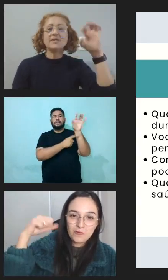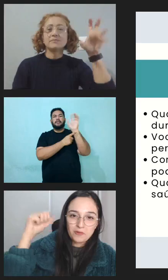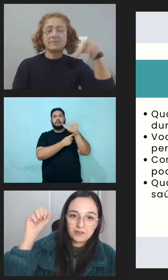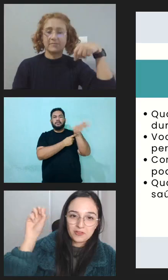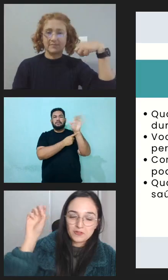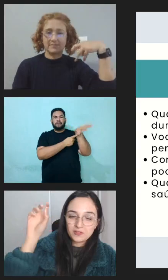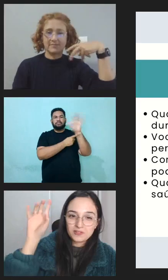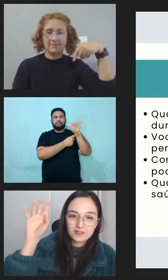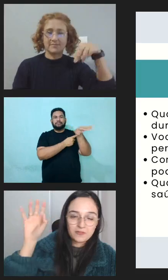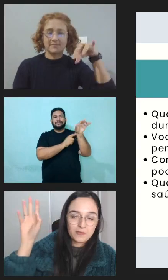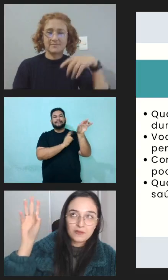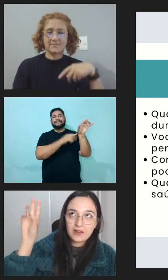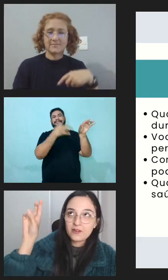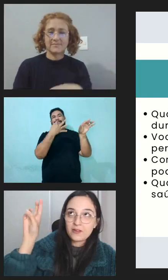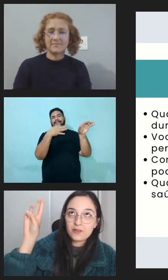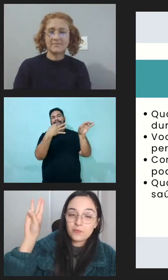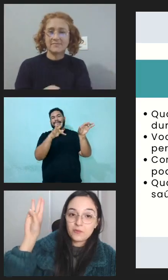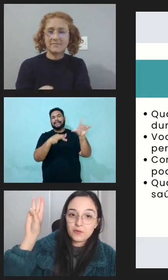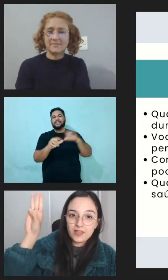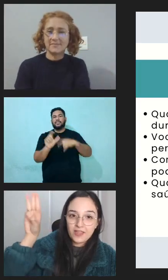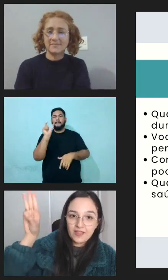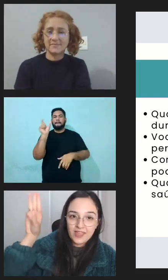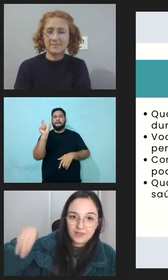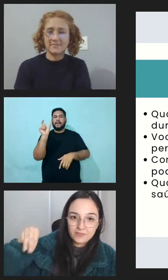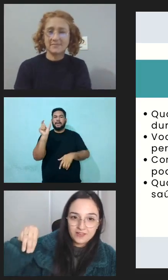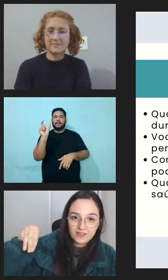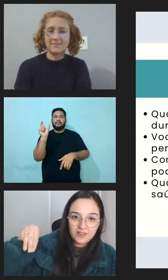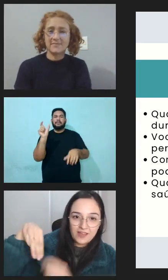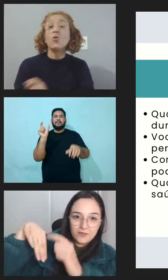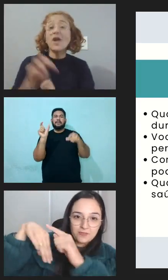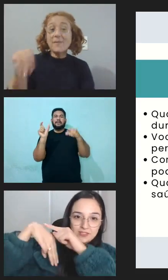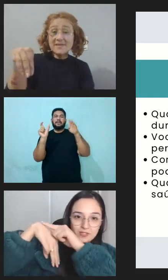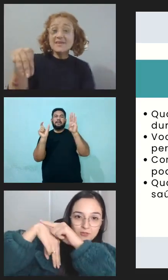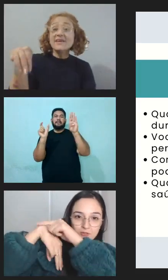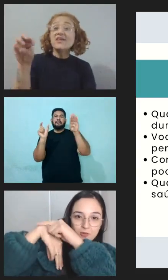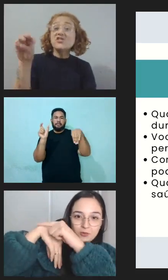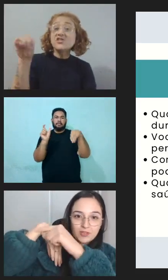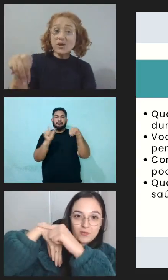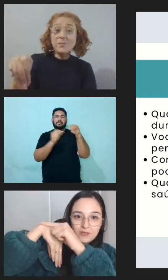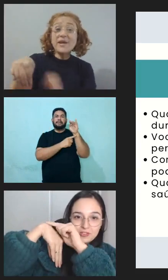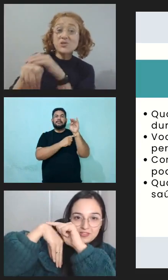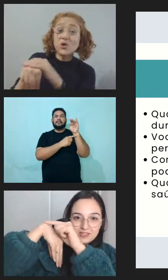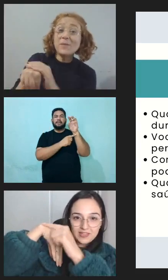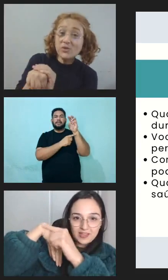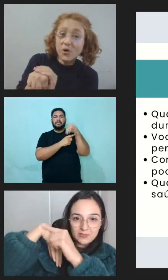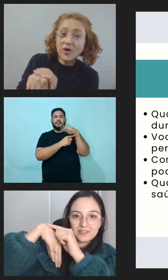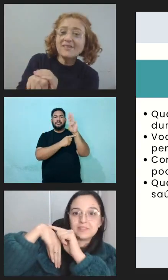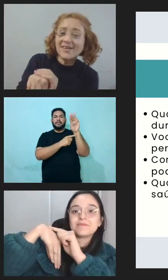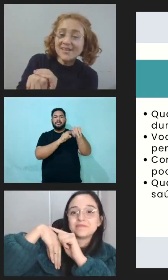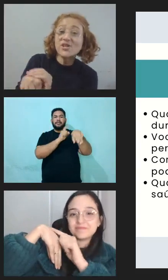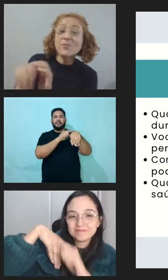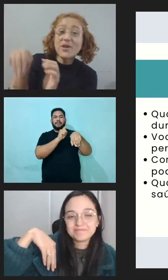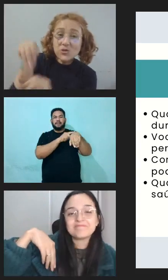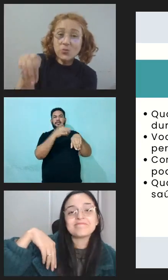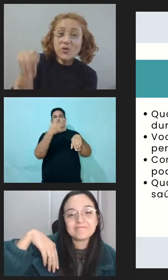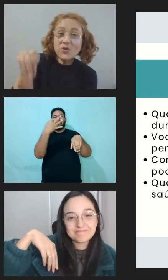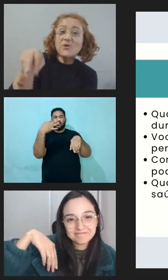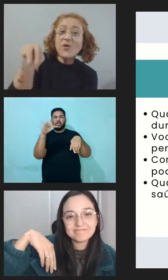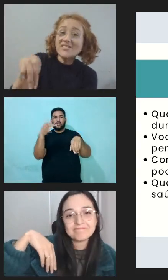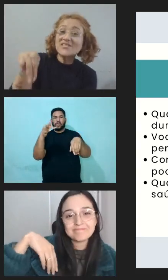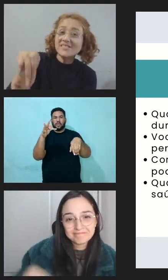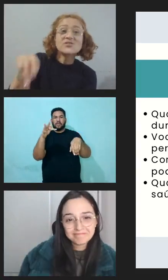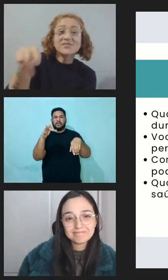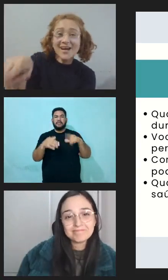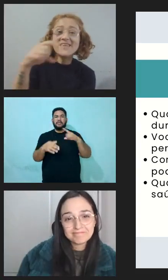Então, quando eu estava soletrando uma palavra, eu ia pro M. Aí O eu M, fazia totalmente geralmente o M naquela. dói, né? Geralmente o N a